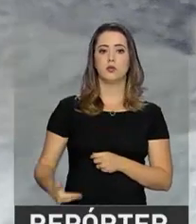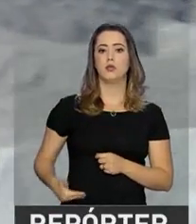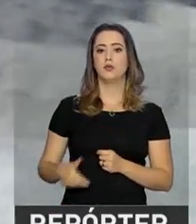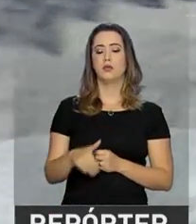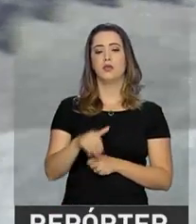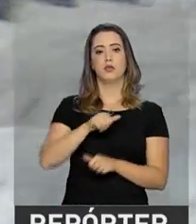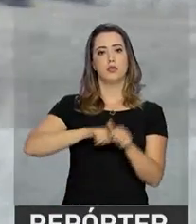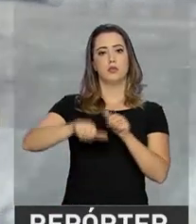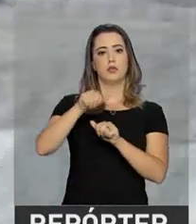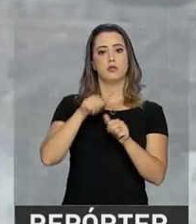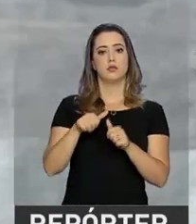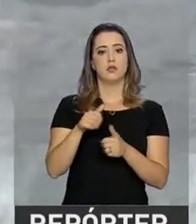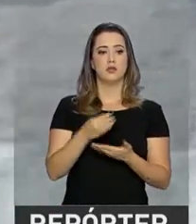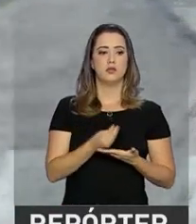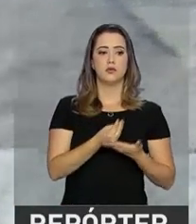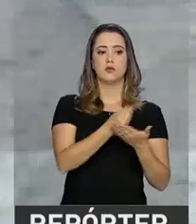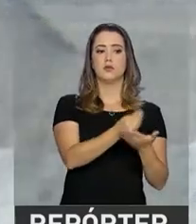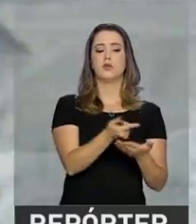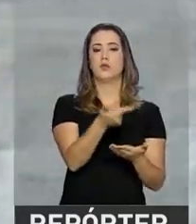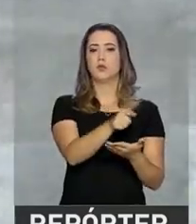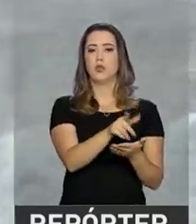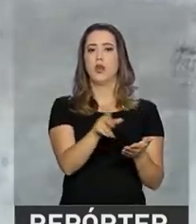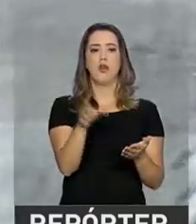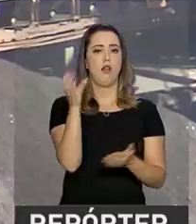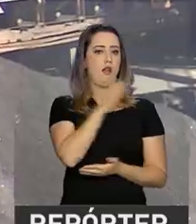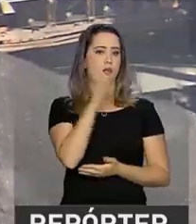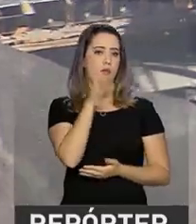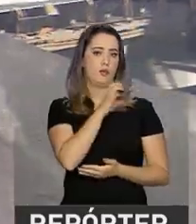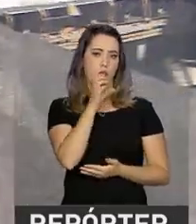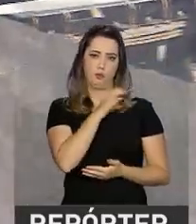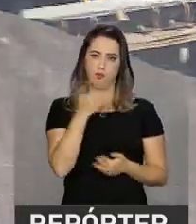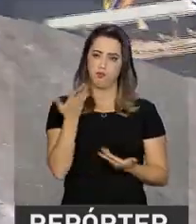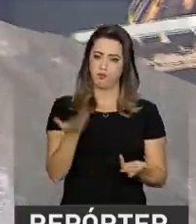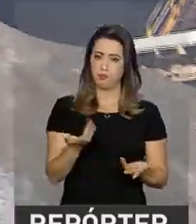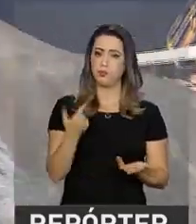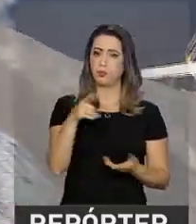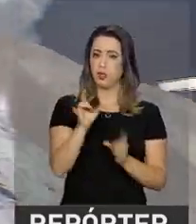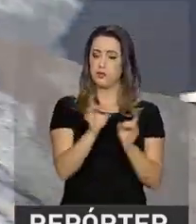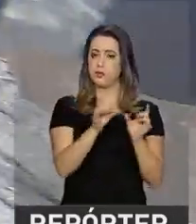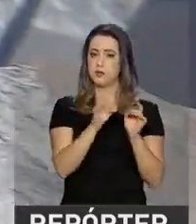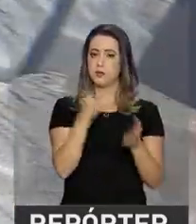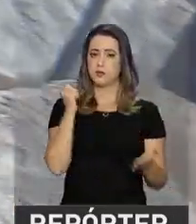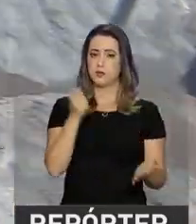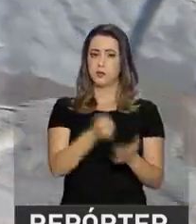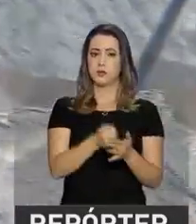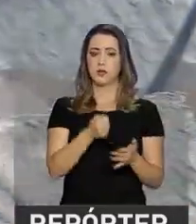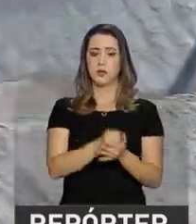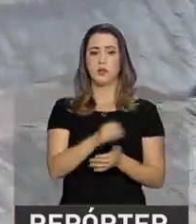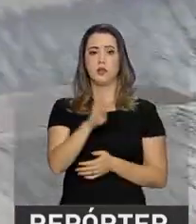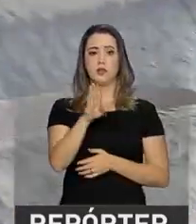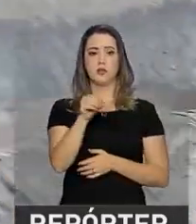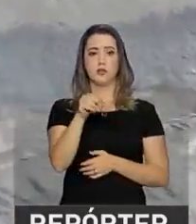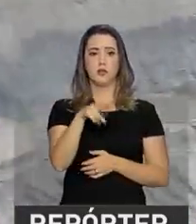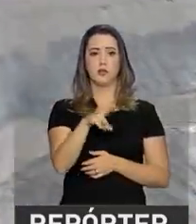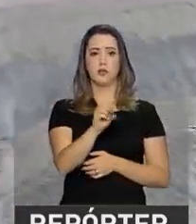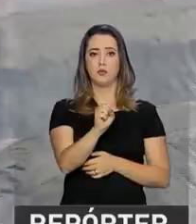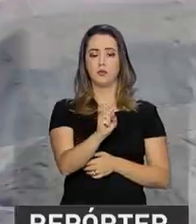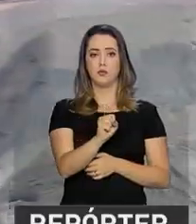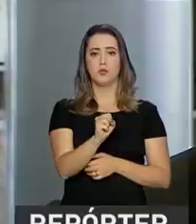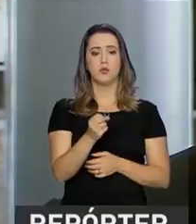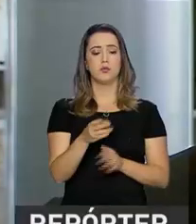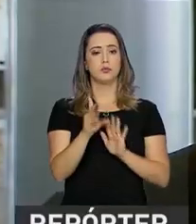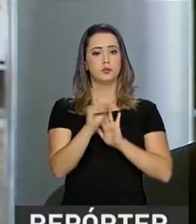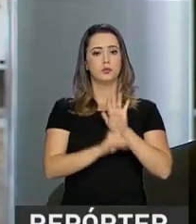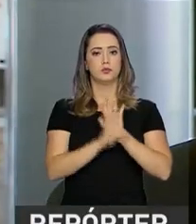automaticamente oferecidas ao mercado via licitação e esses leilões vão pagar bônus pela venda de direitos minerários